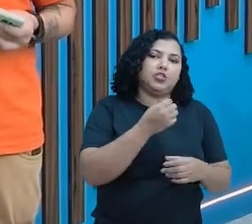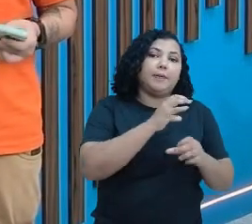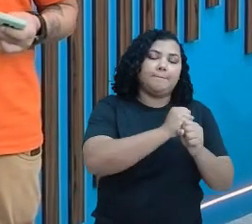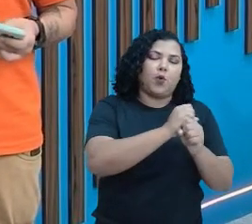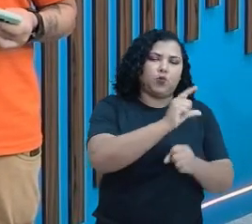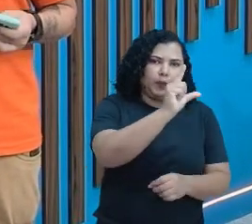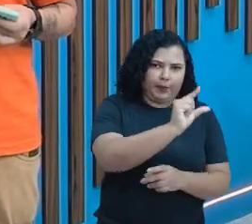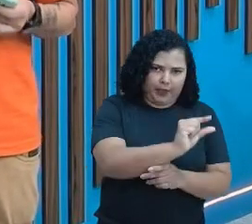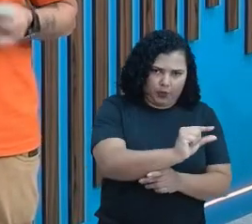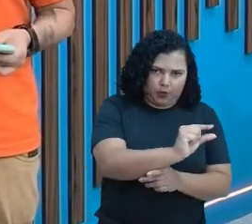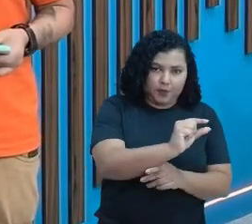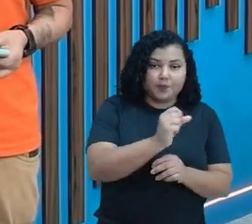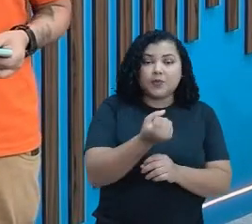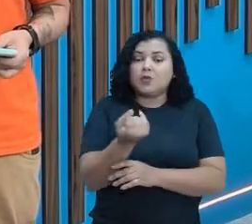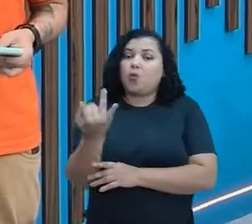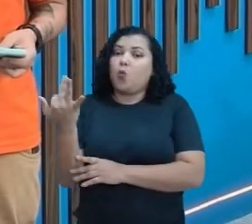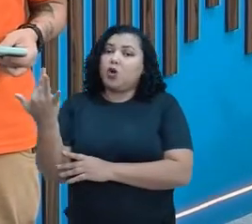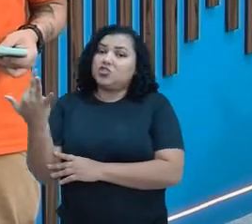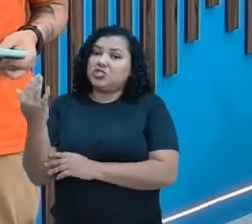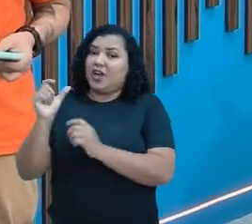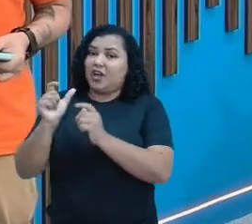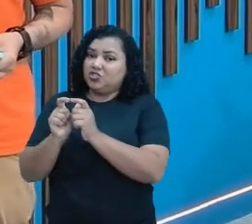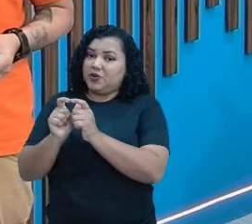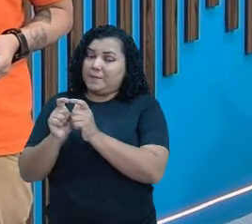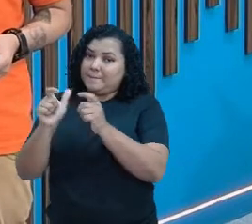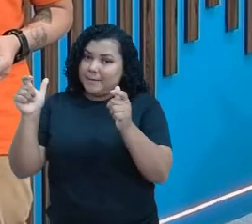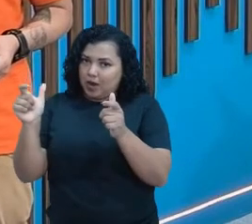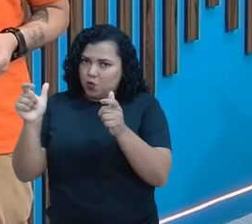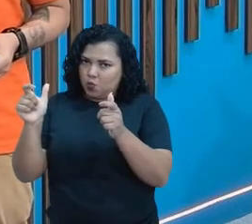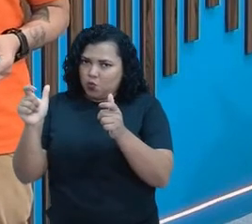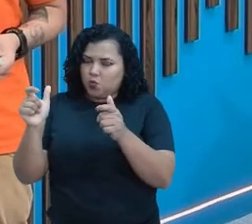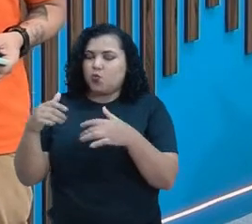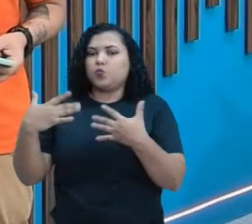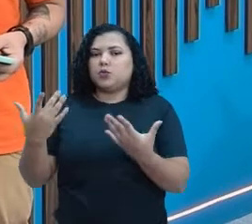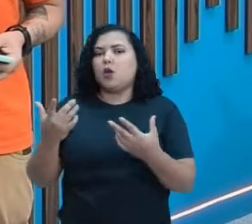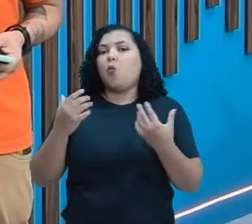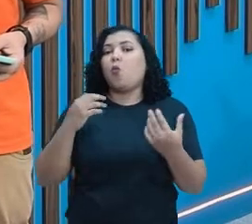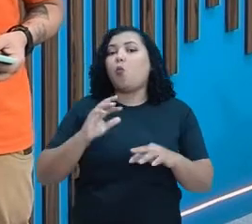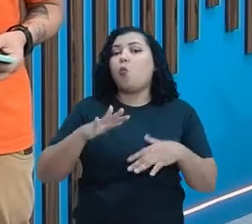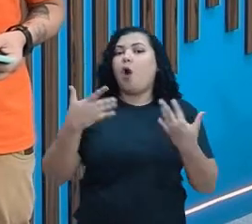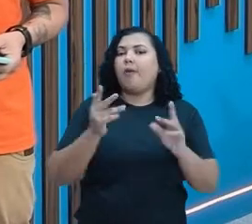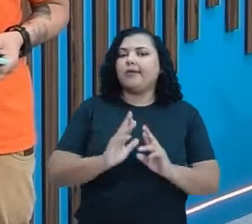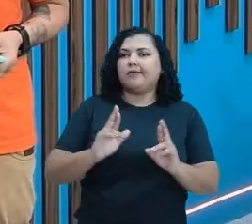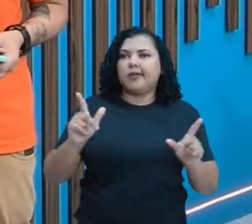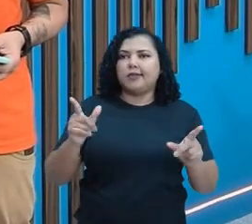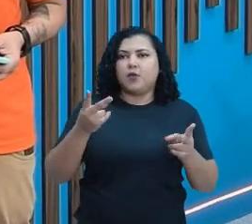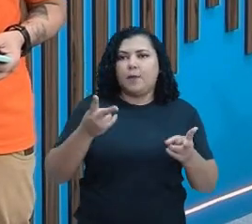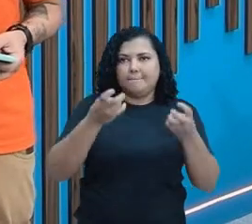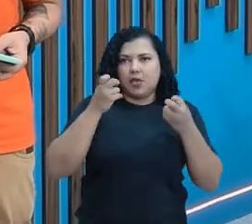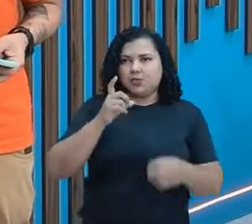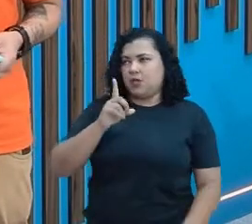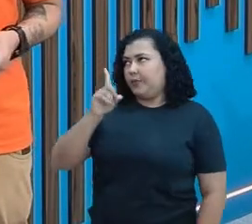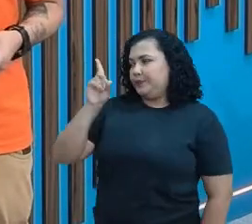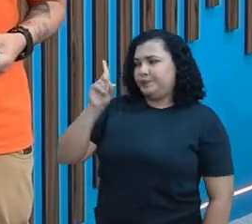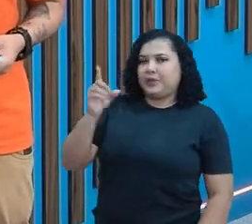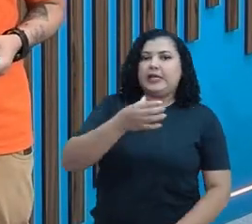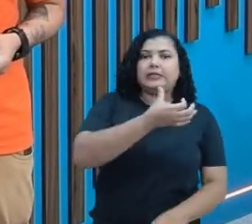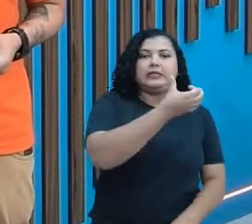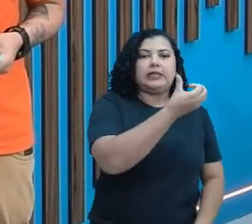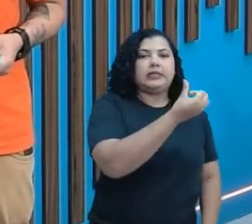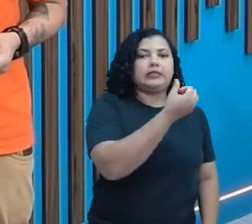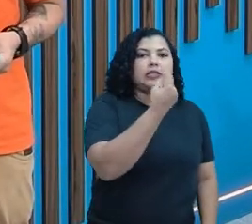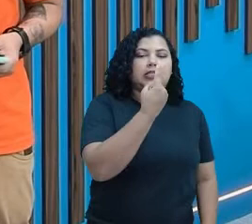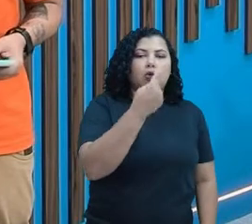diferença é de 8 pontos, tá certo? E qual seria a amplitude para as outras duas equipes? Se você está vendo agora ao vivo pelo